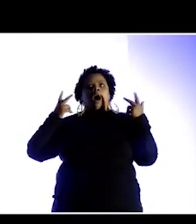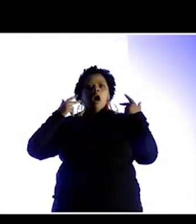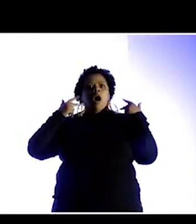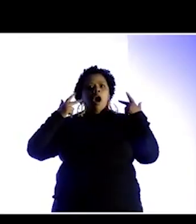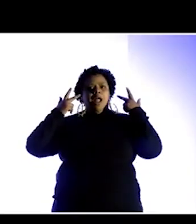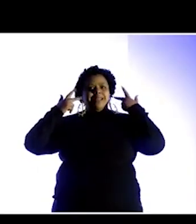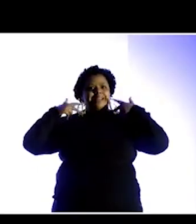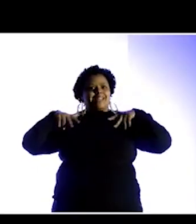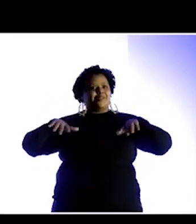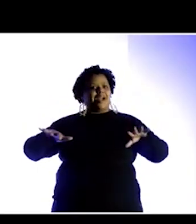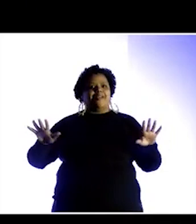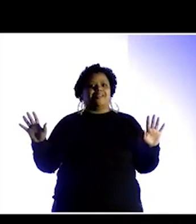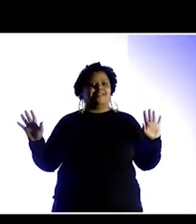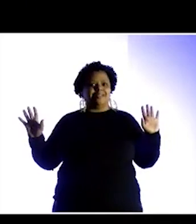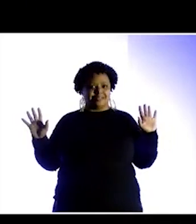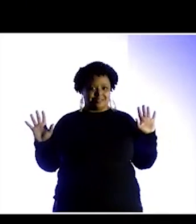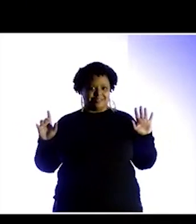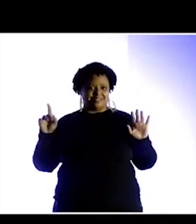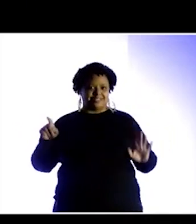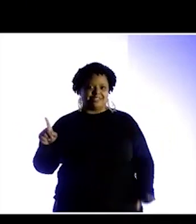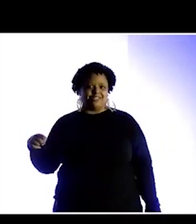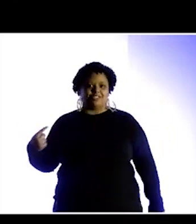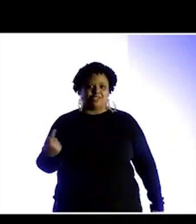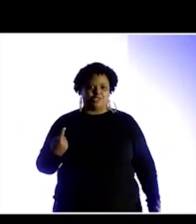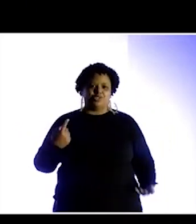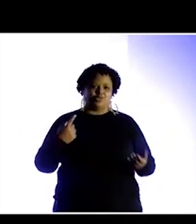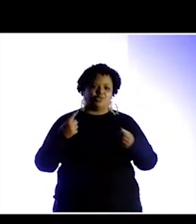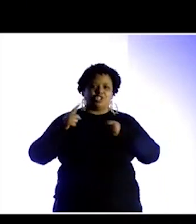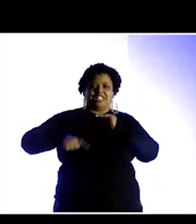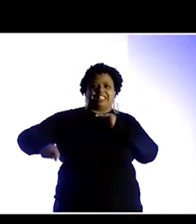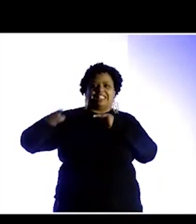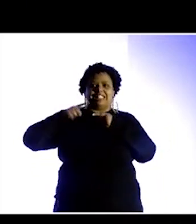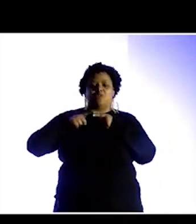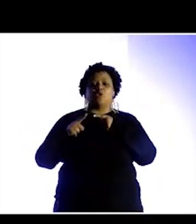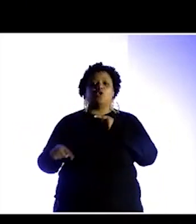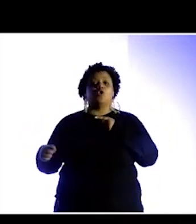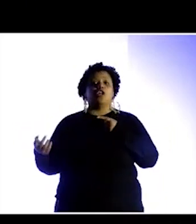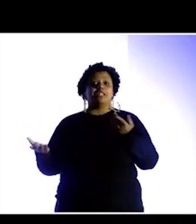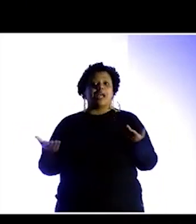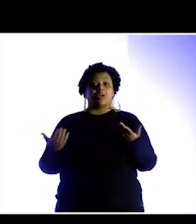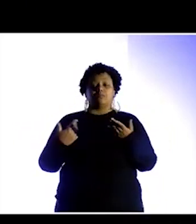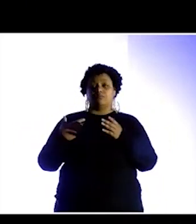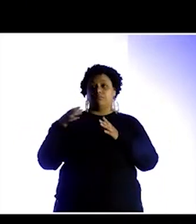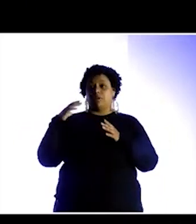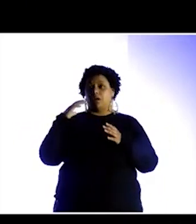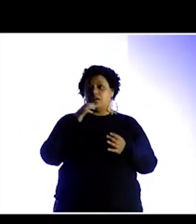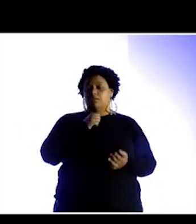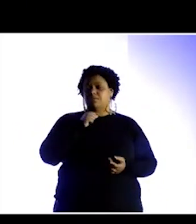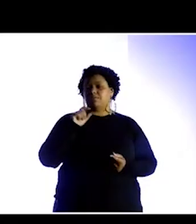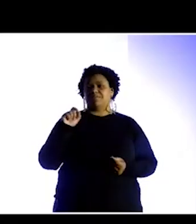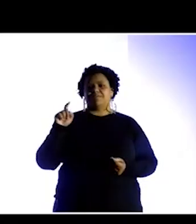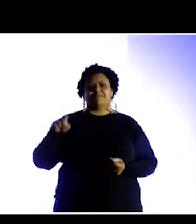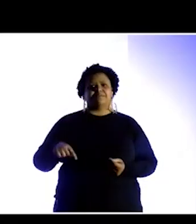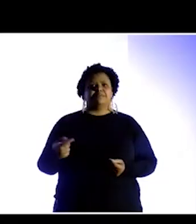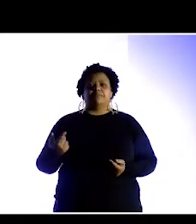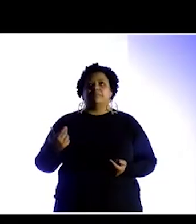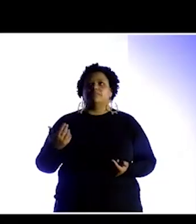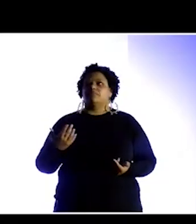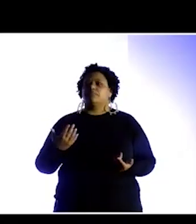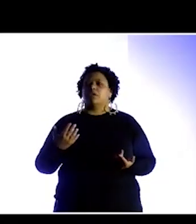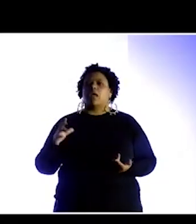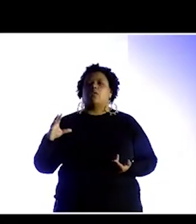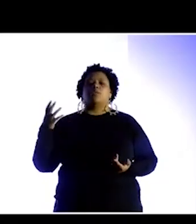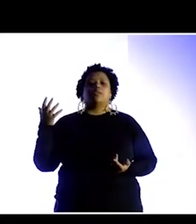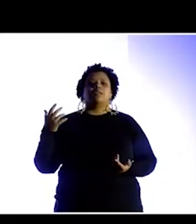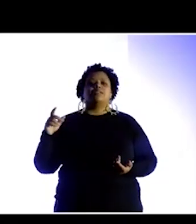natural da precipitação, que é parte ali do nosso ciclo. No entanto, quando a gente aquece a atmosfera, ele